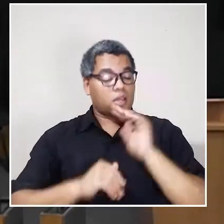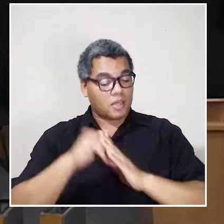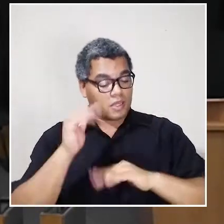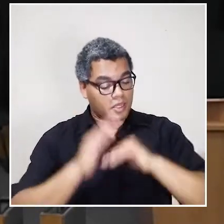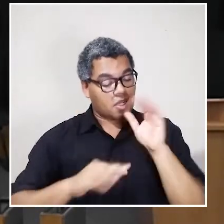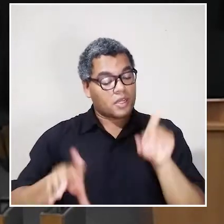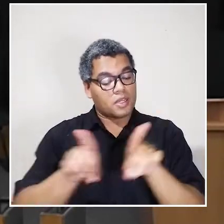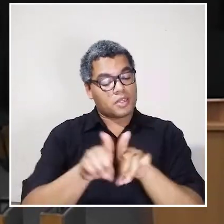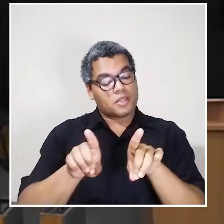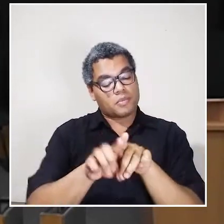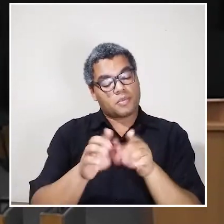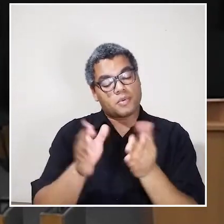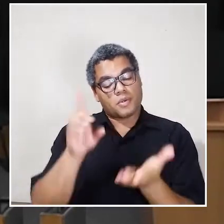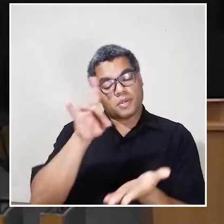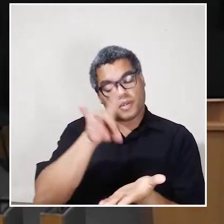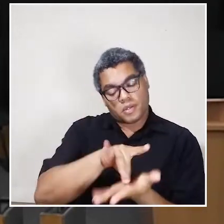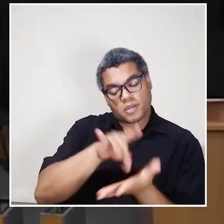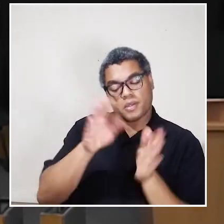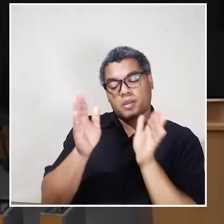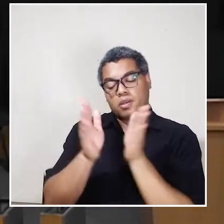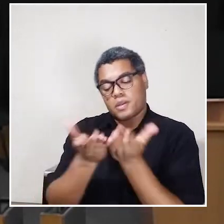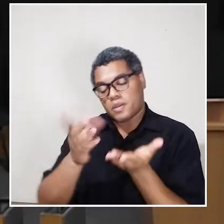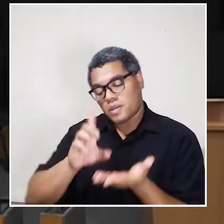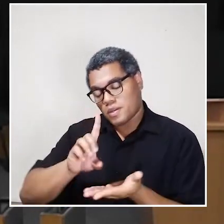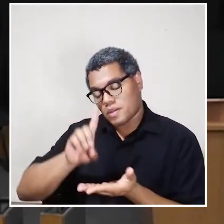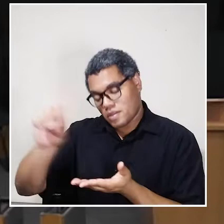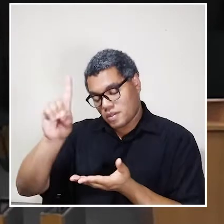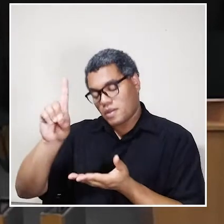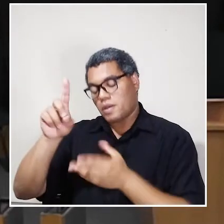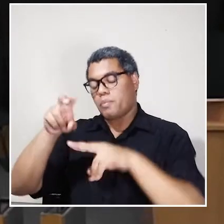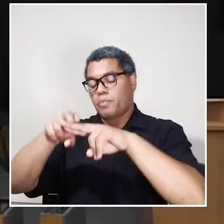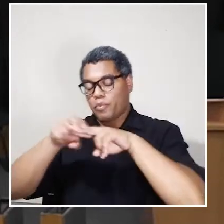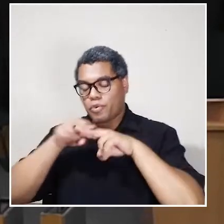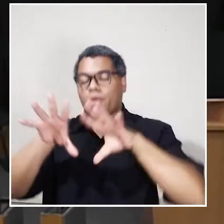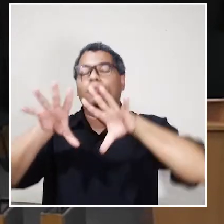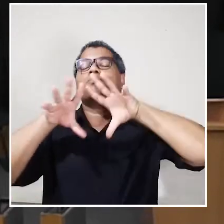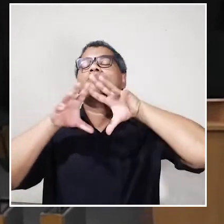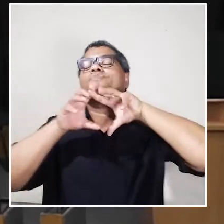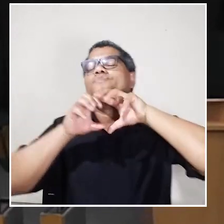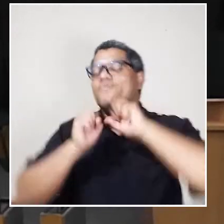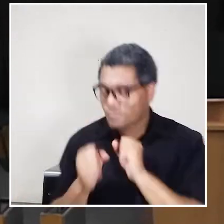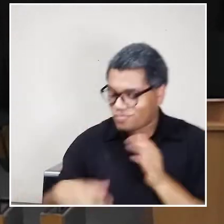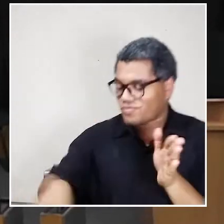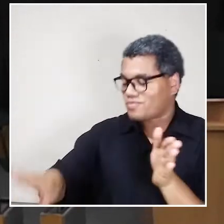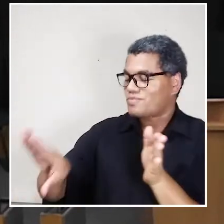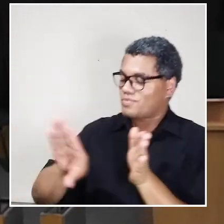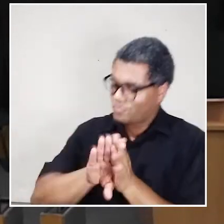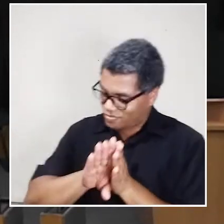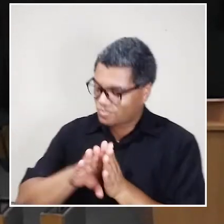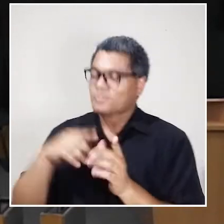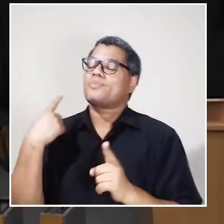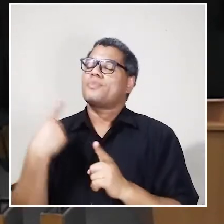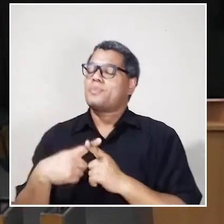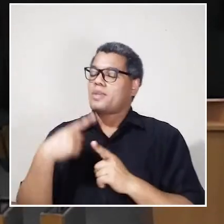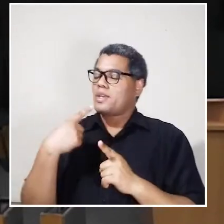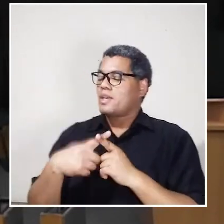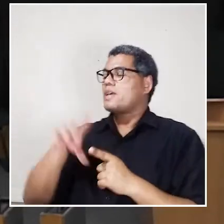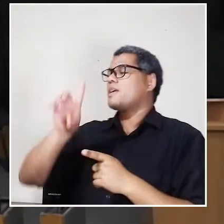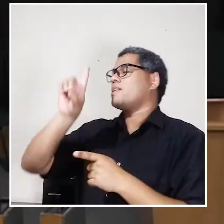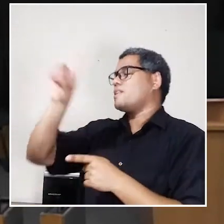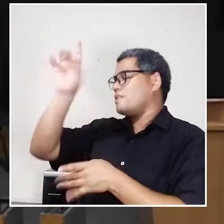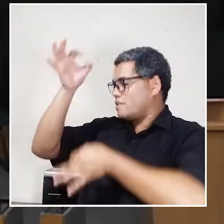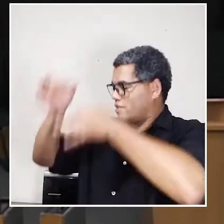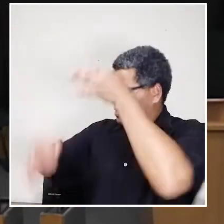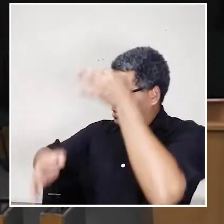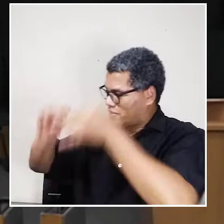tua verdade. Por isso o Senhor cuidou em trazer sobre nós o mal e o fez vir sobre nós, pois justo